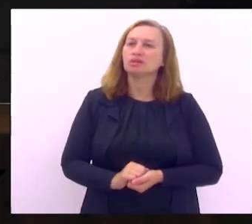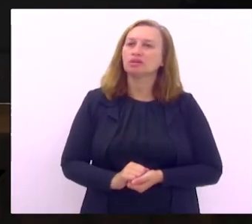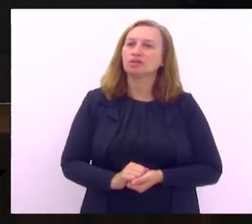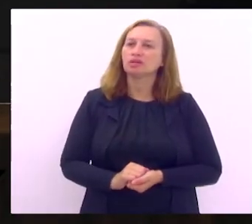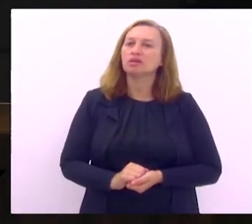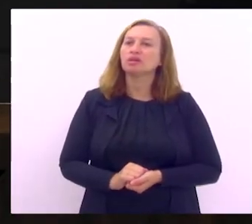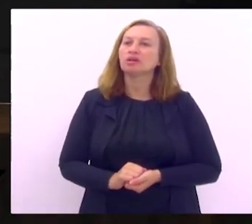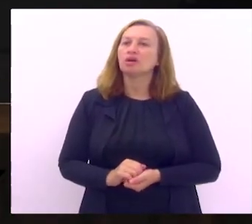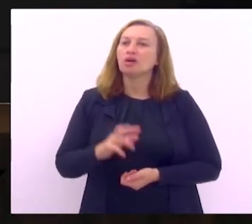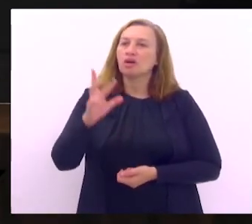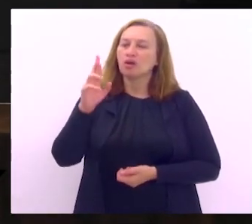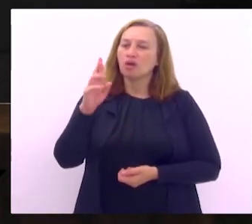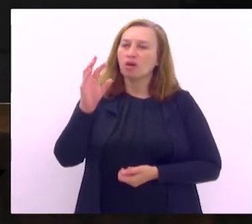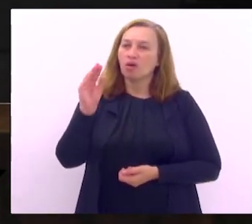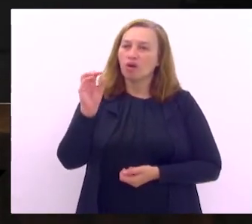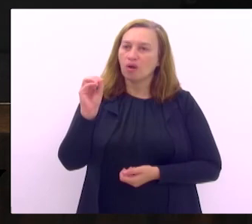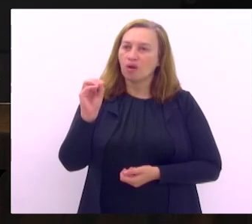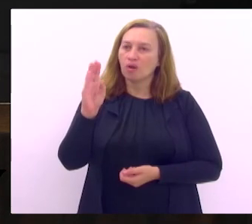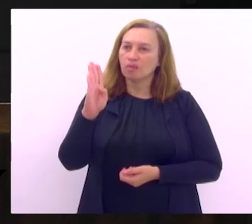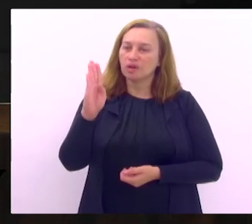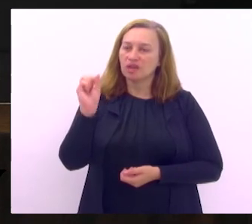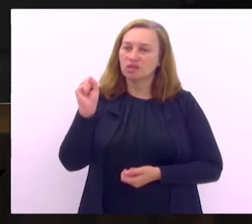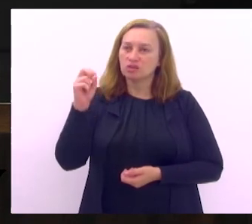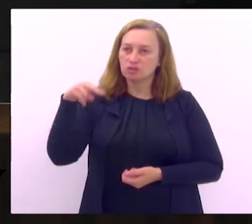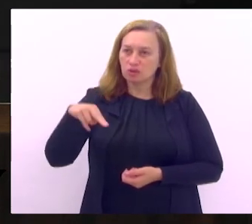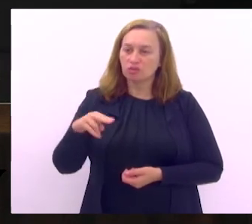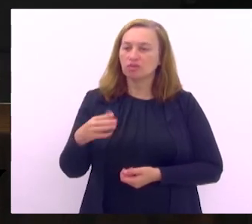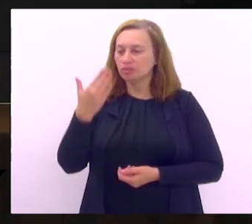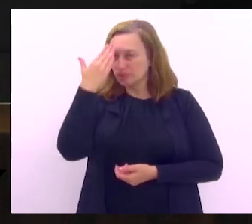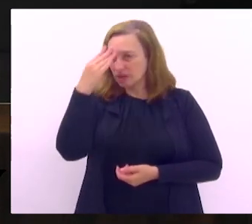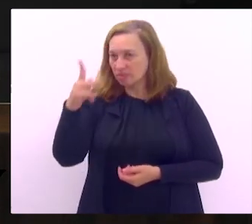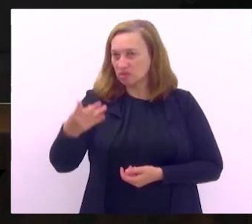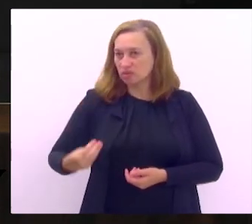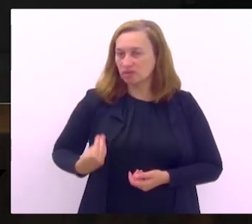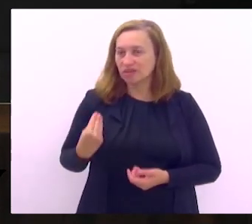nosso grande Robson Caetano, que já tinha falado, obrigado pela presença.